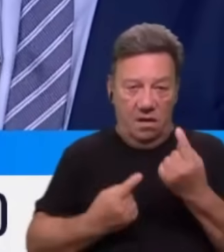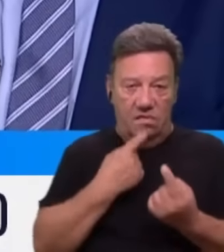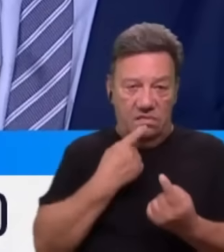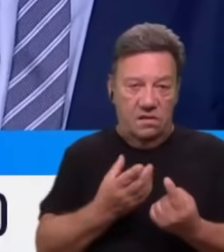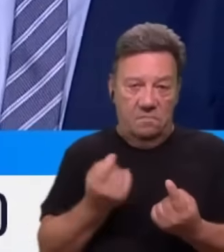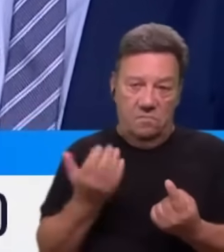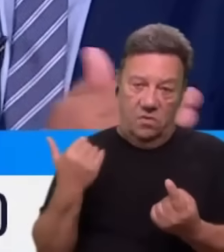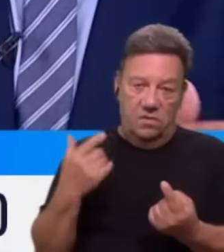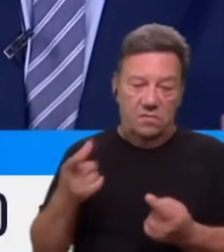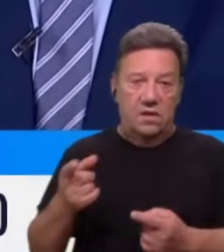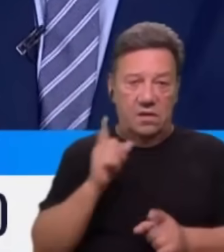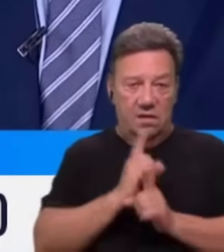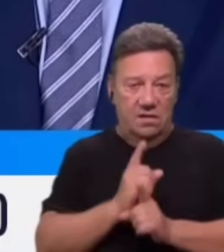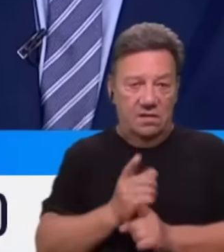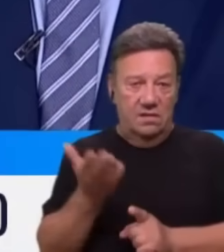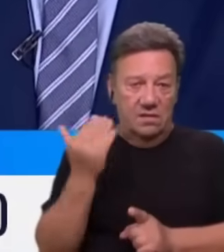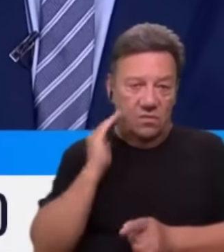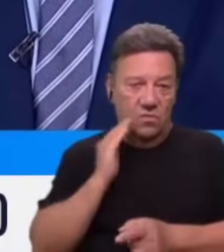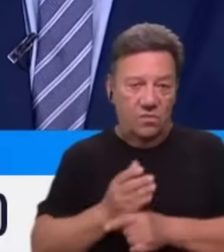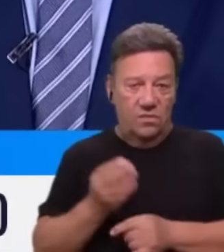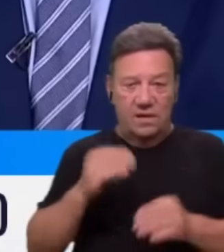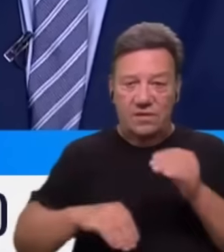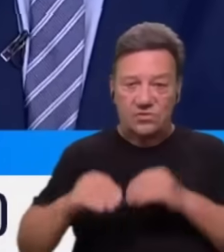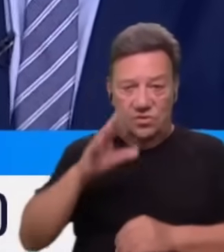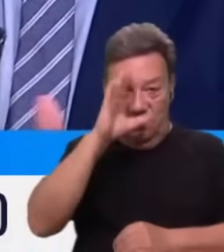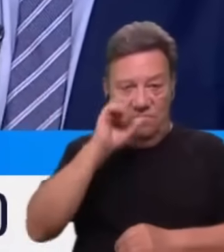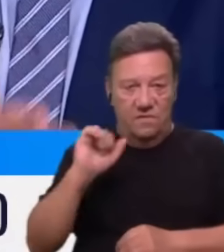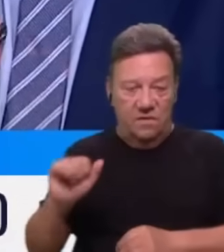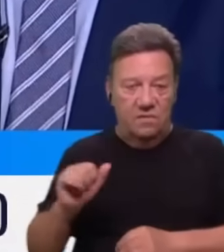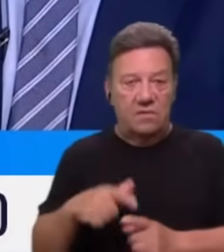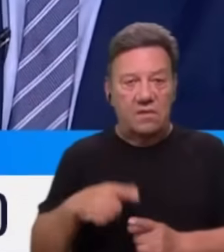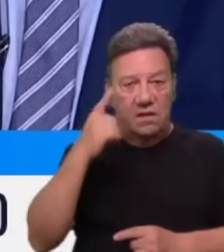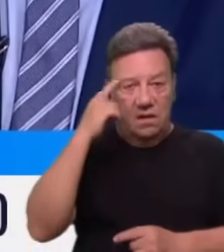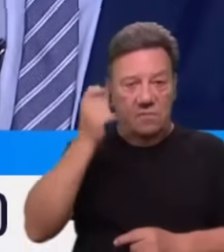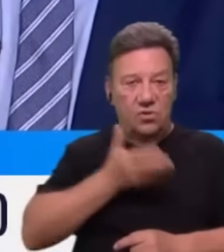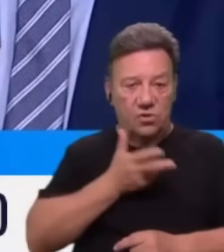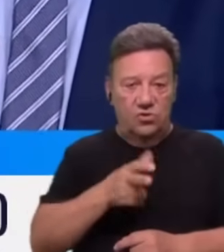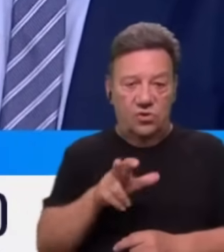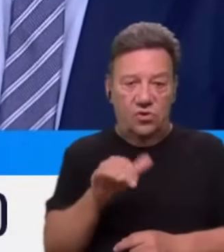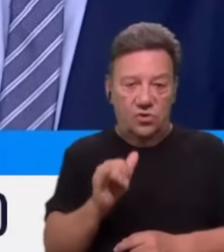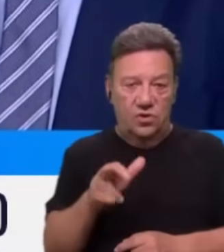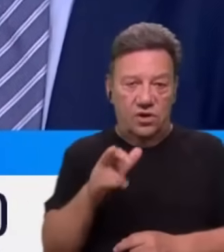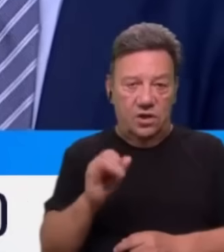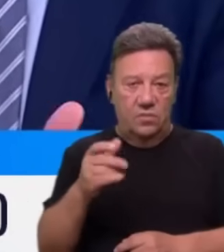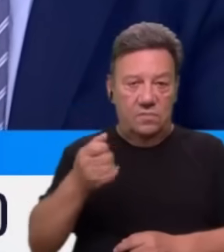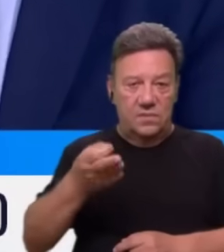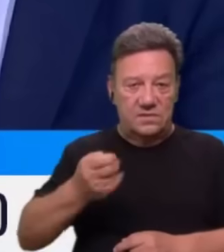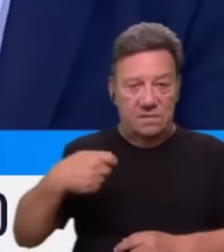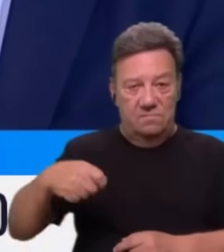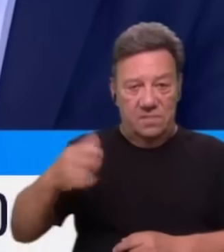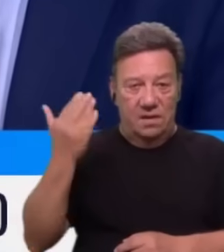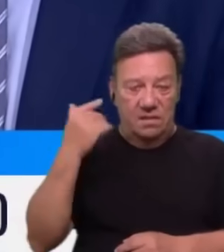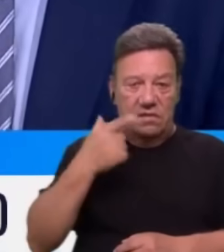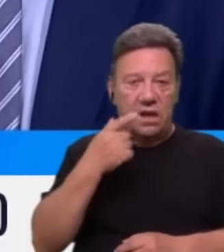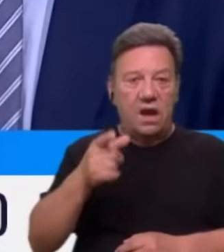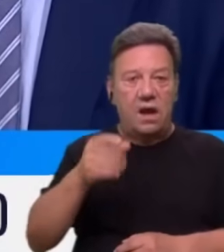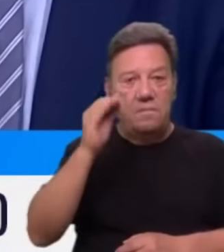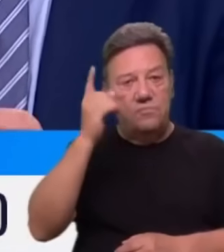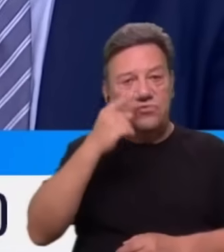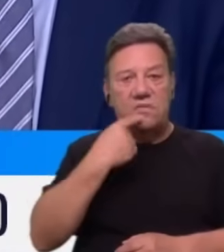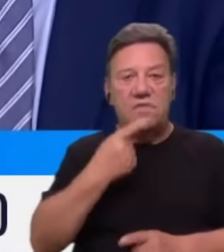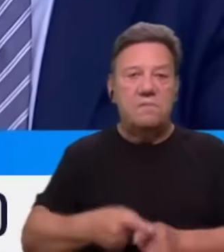essa há muito pouco tempo ainda não nas últimas eleições legislativas lembra da Torre representada a dizer há pessoas a mais em Portugal